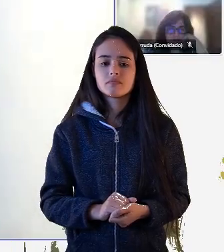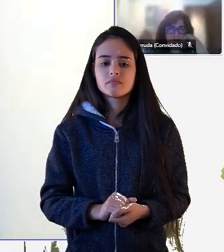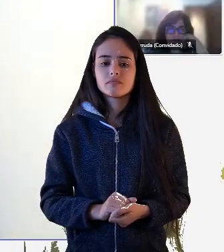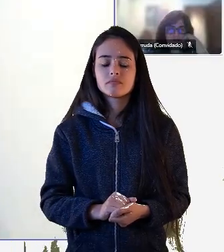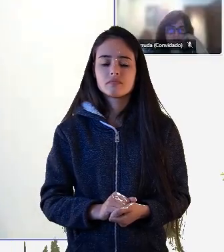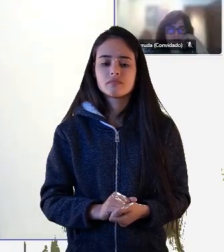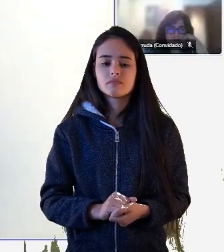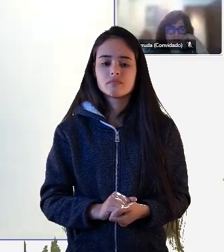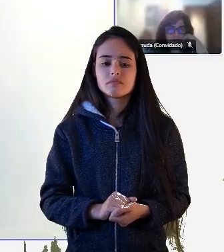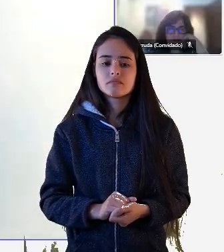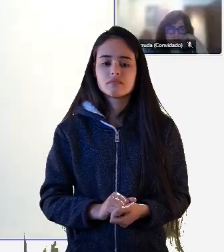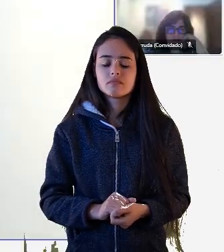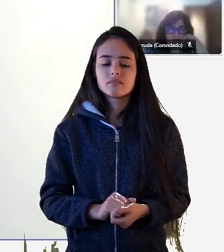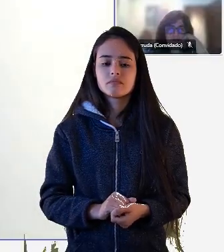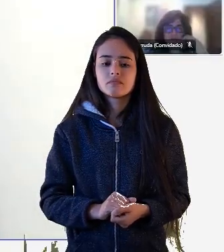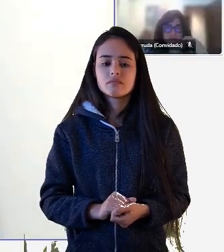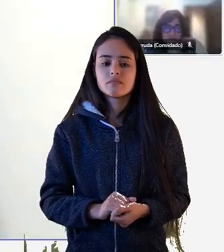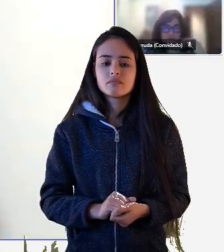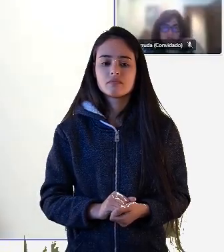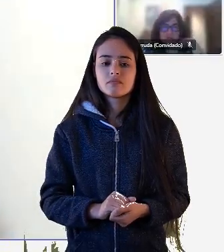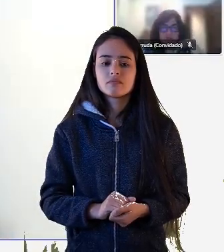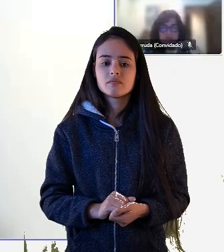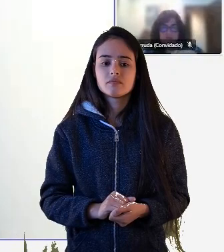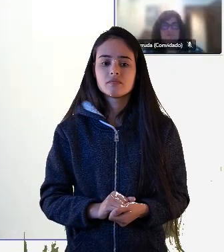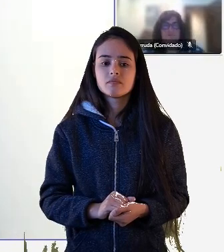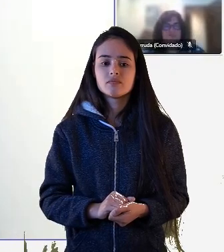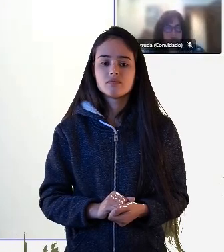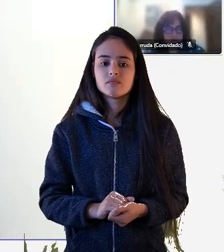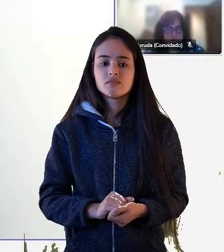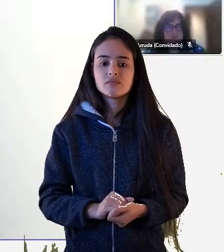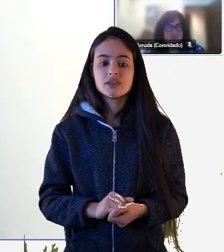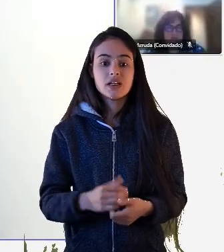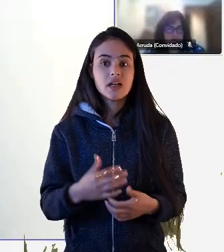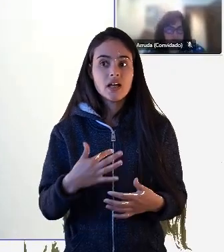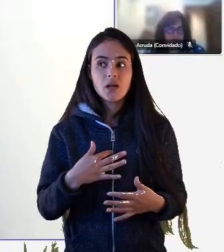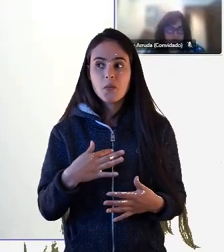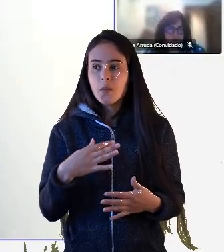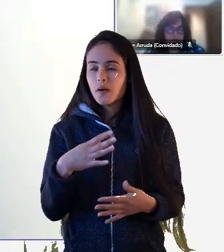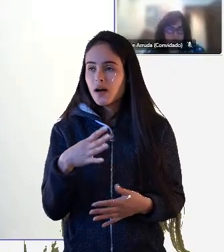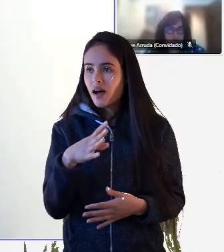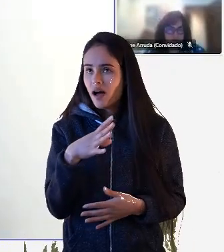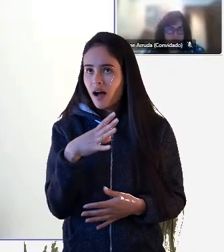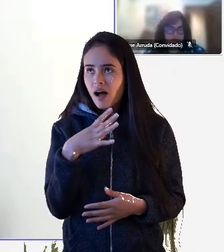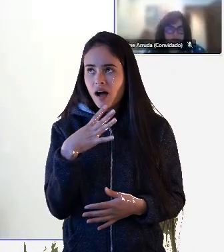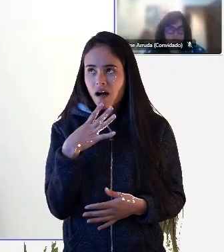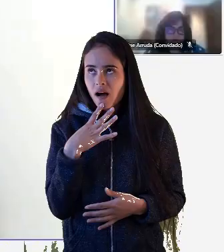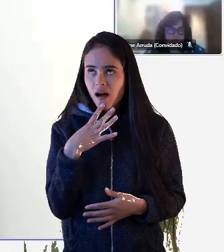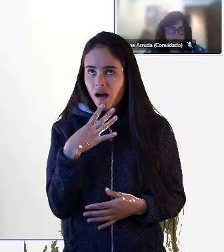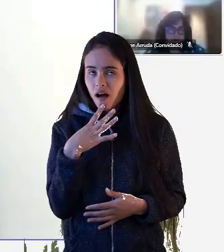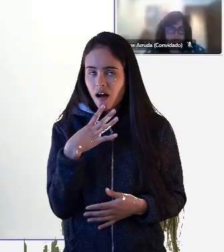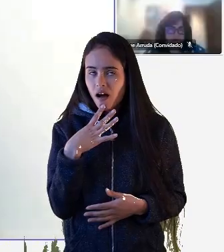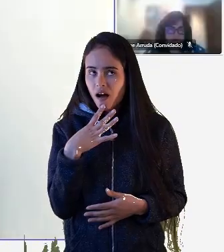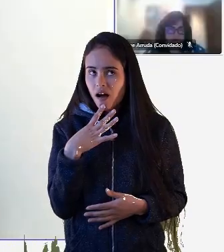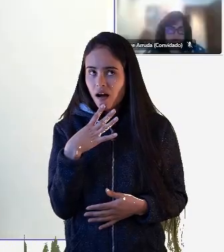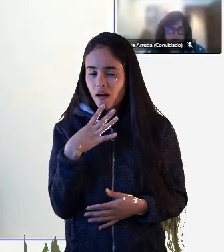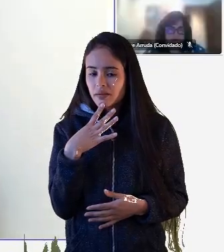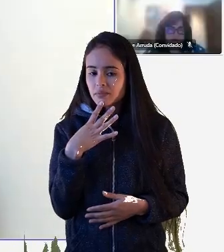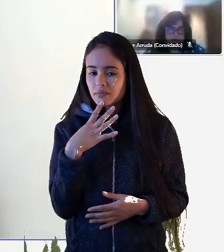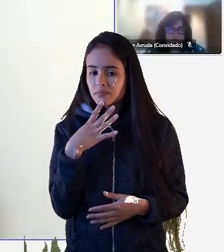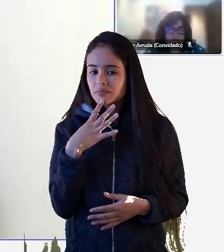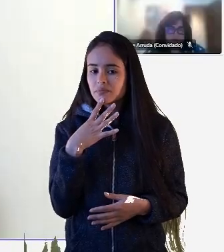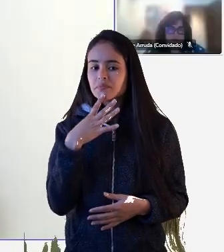dos próprios negros contra as origens da música, as origens africanas da música, né? E